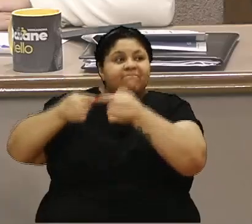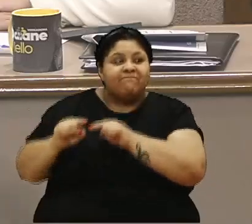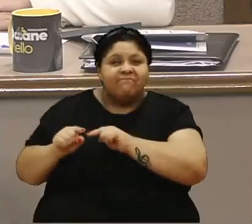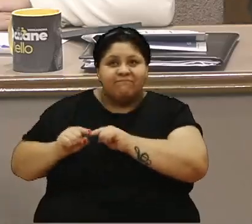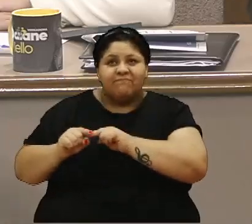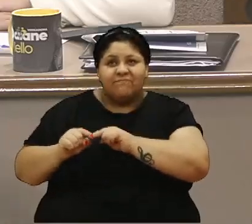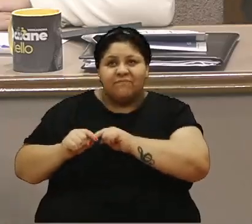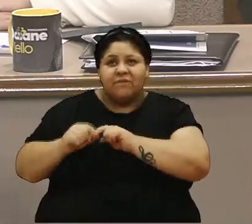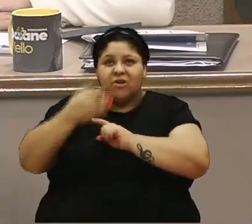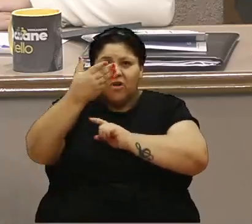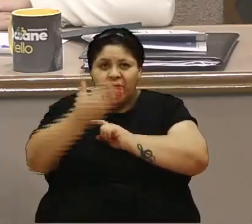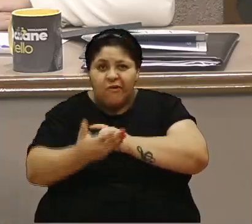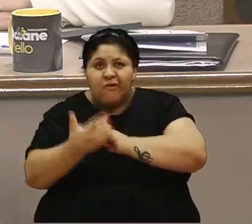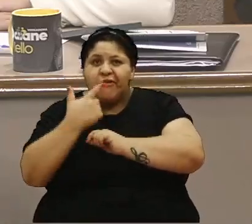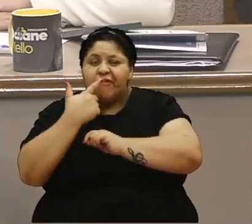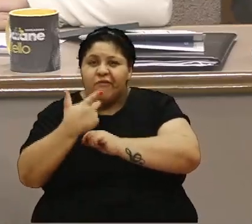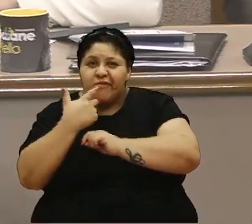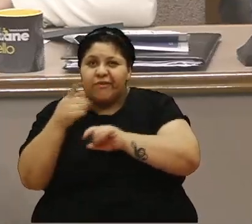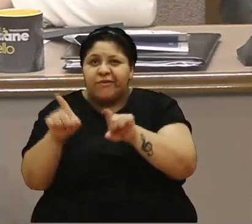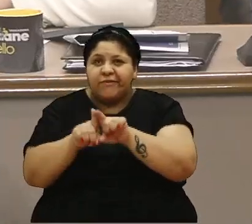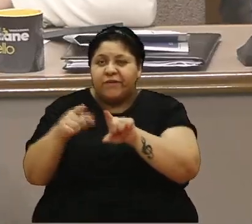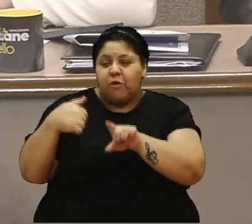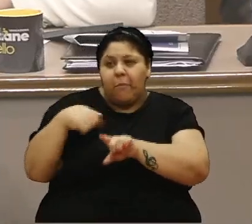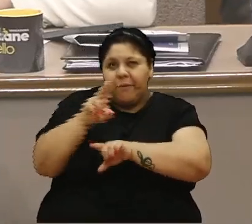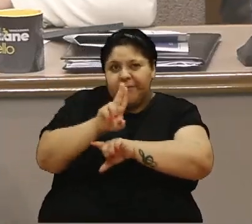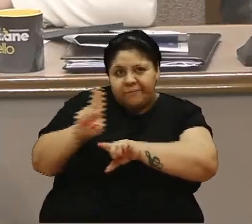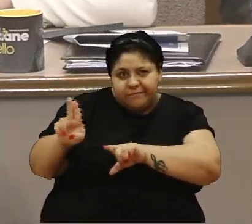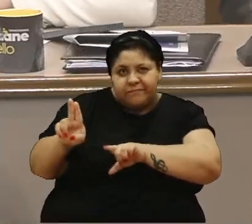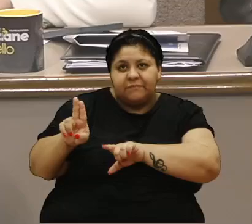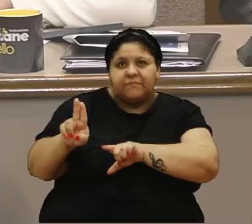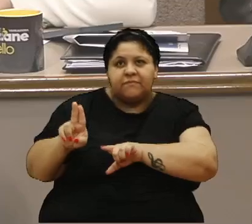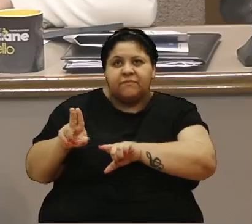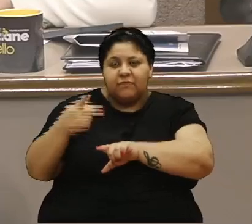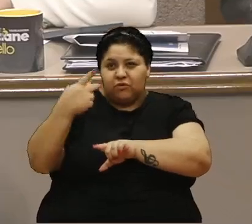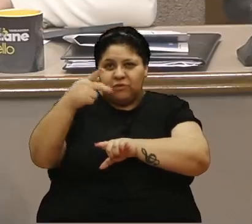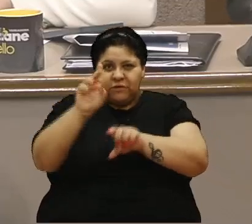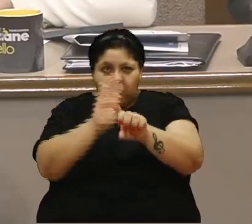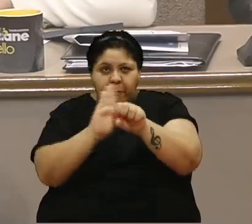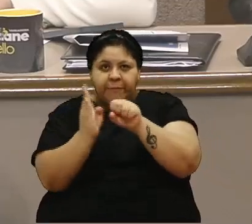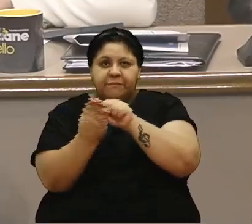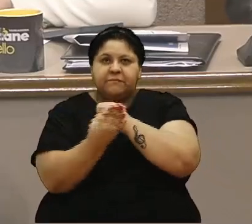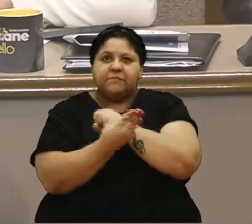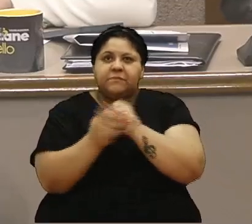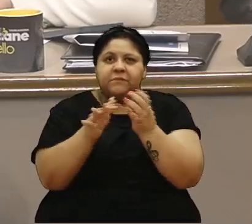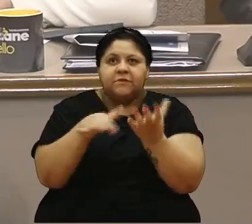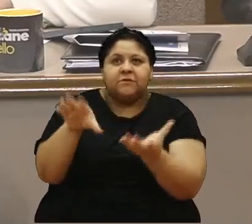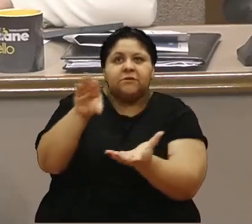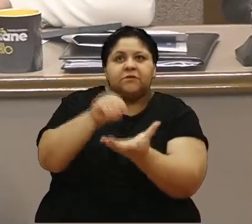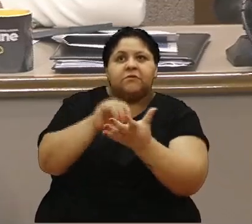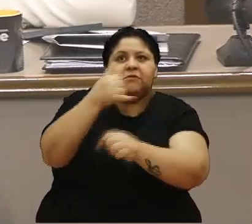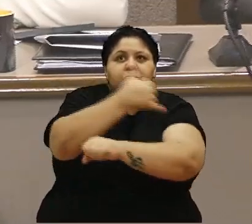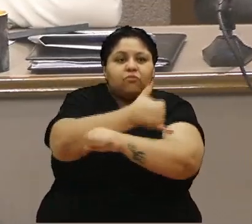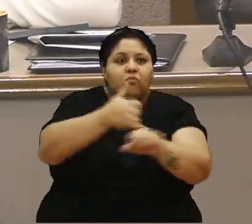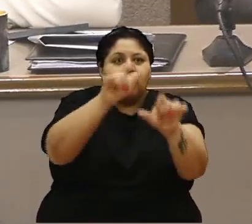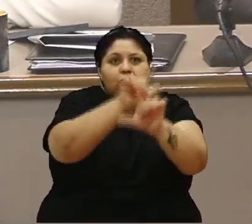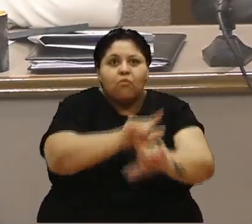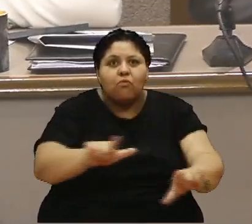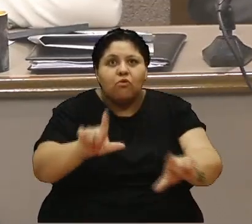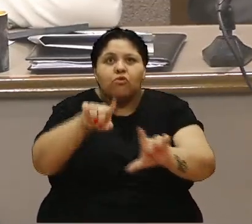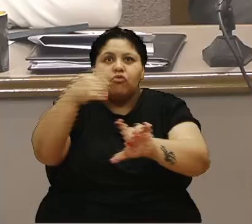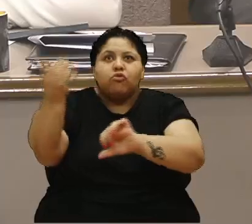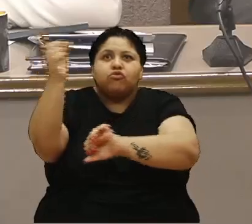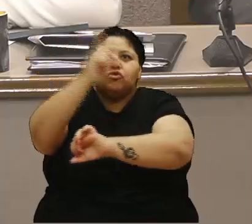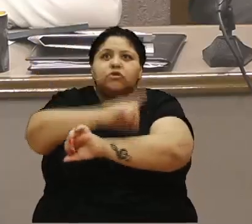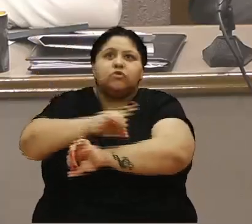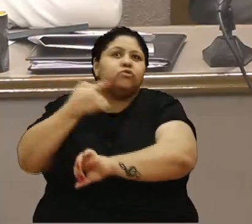o senhor cita também, quando o senhor cita o meu nome ali, lá no seu bairro, que a Codeca passa, está limpo. No outro dia está